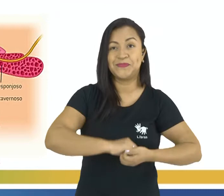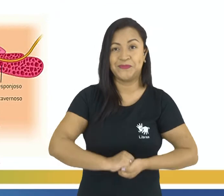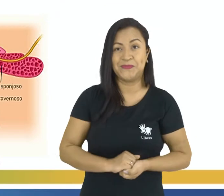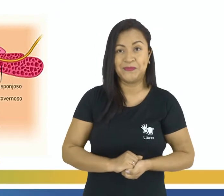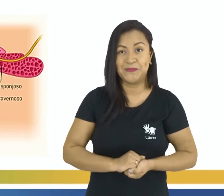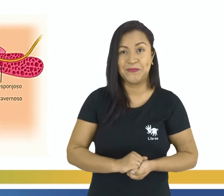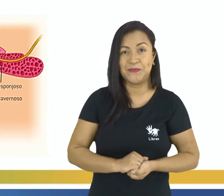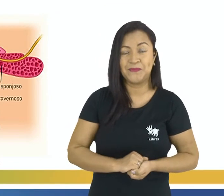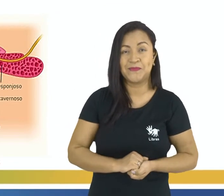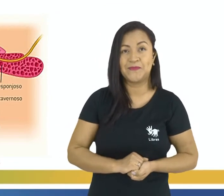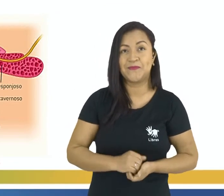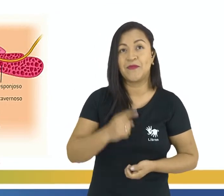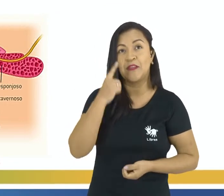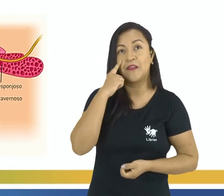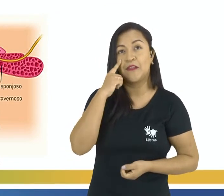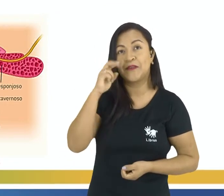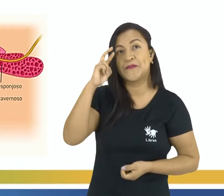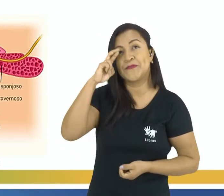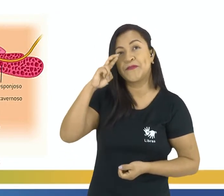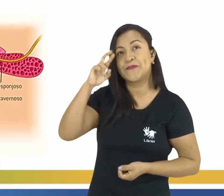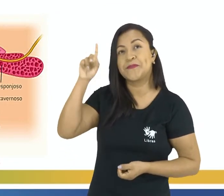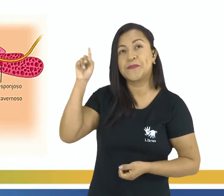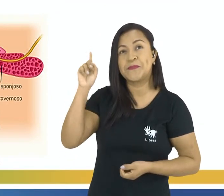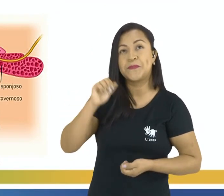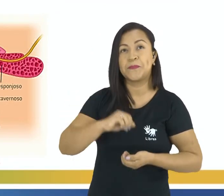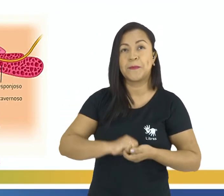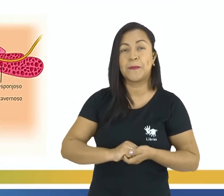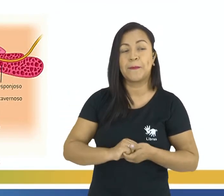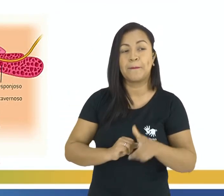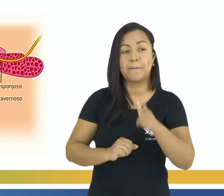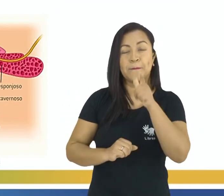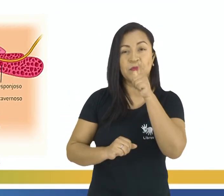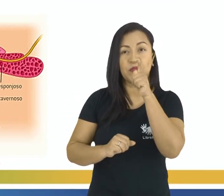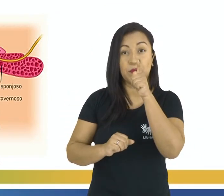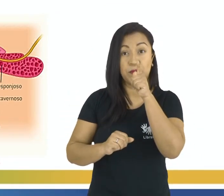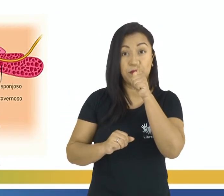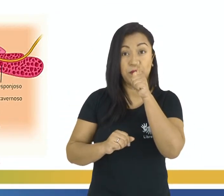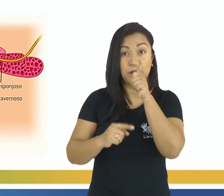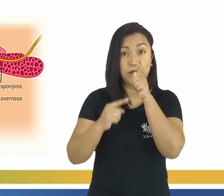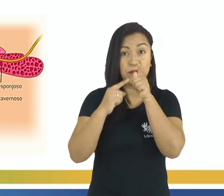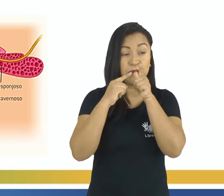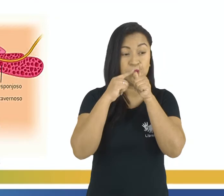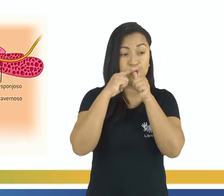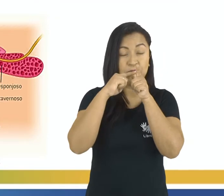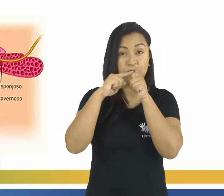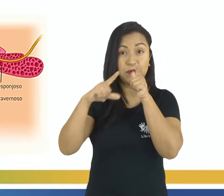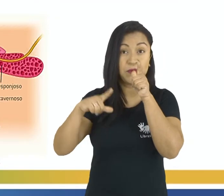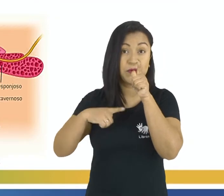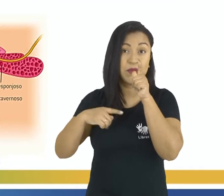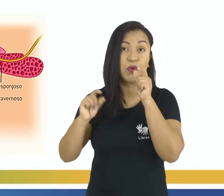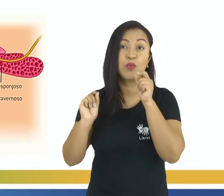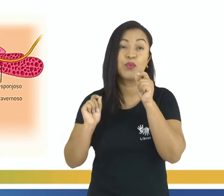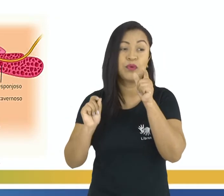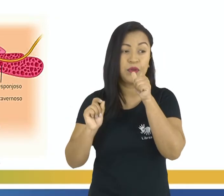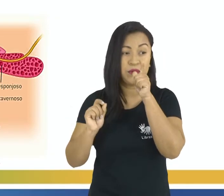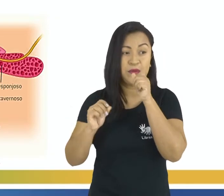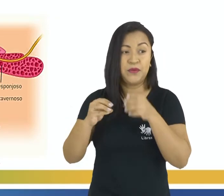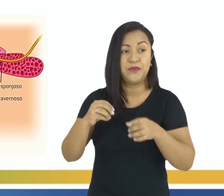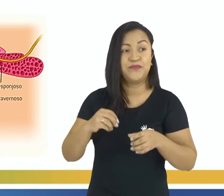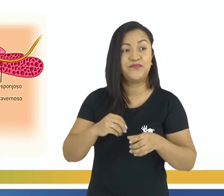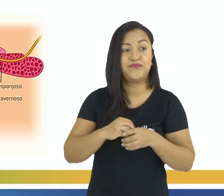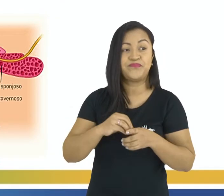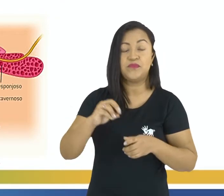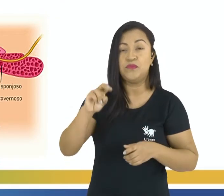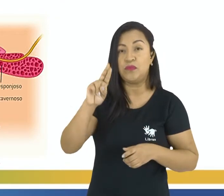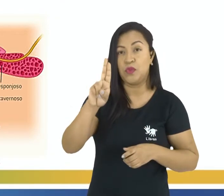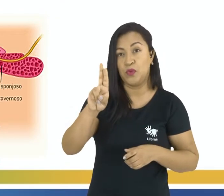Ali a gente consegue observar na imagem que o pênis ele vai conter na sua parte interna a uretra e além